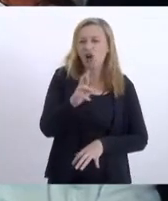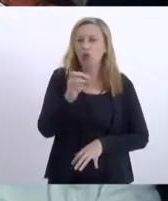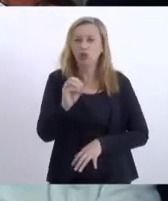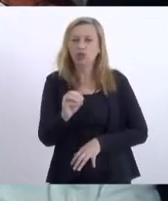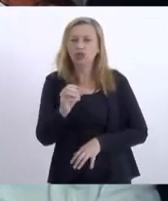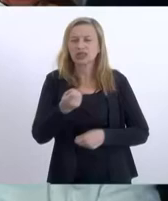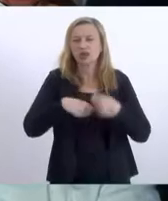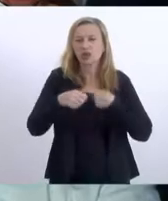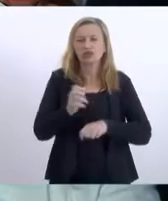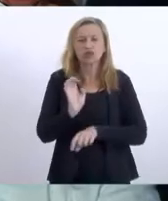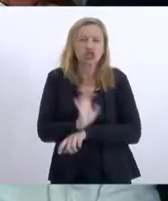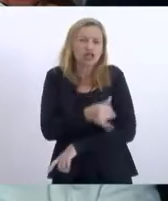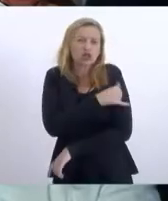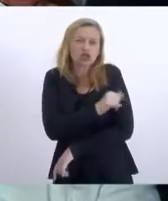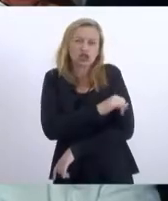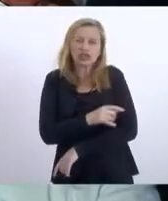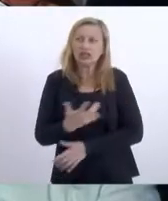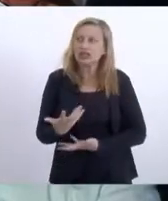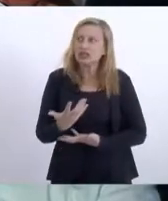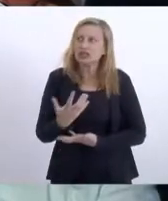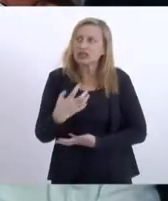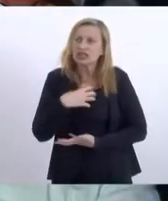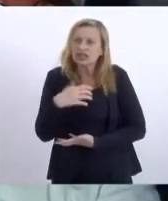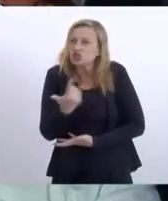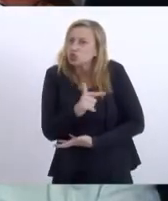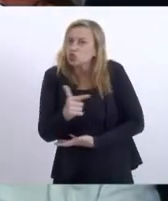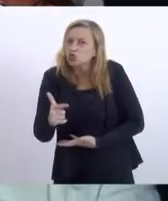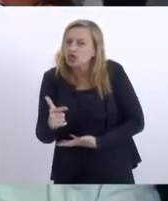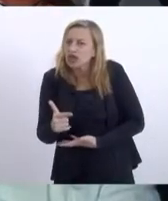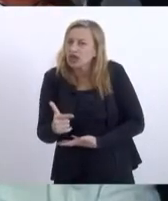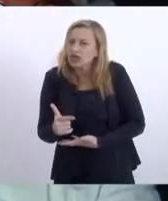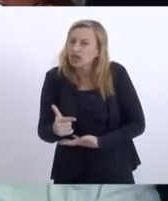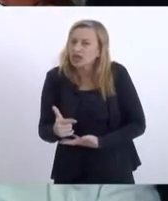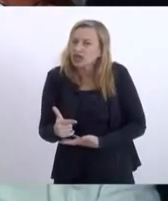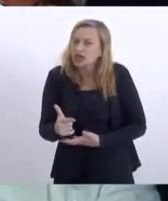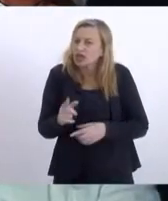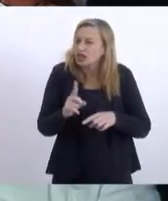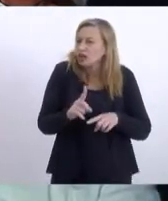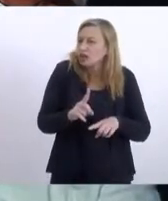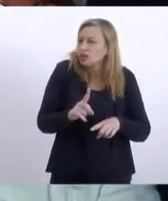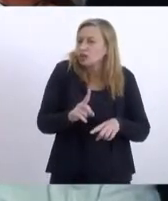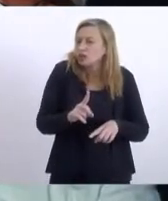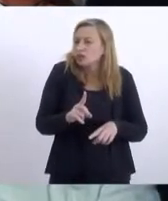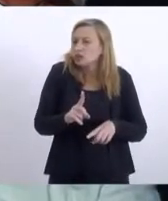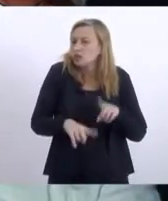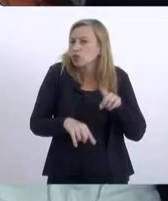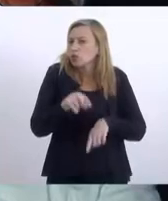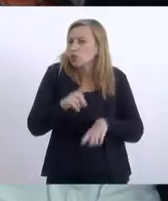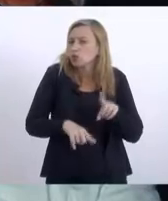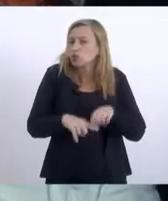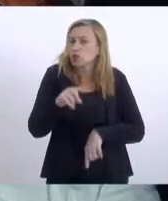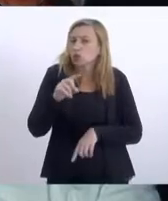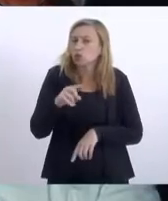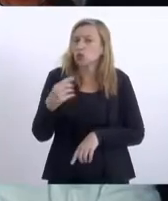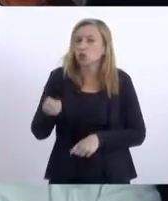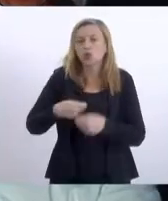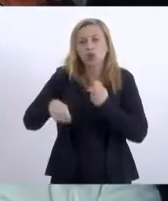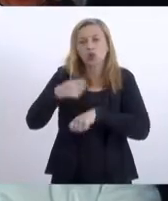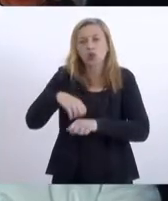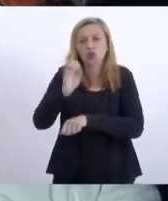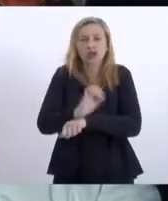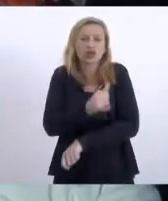Estado do Rio de Janeiro, ele não tem significância diante da matriz econômica do Estado do Rio de Janeiro, que a gente